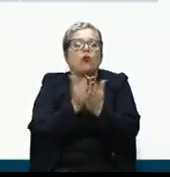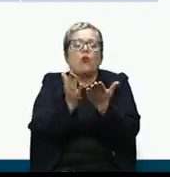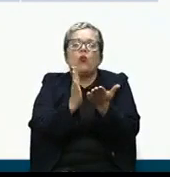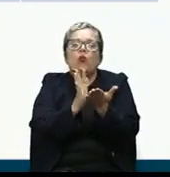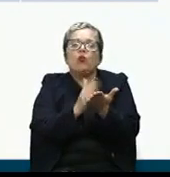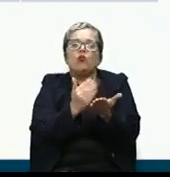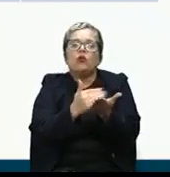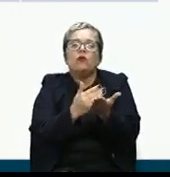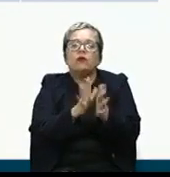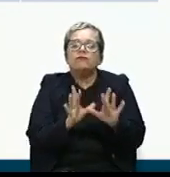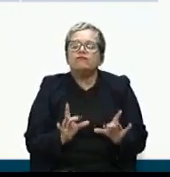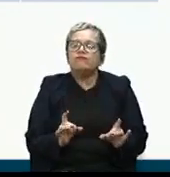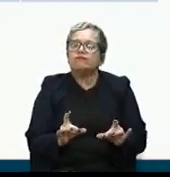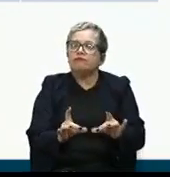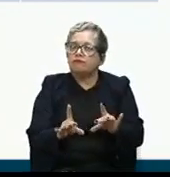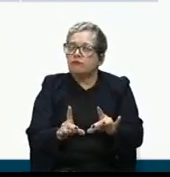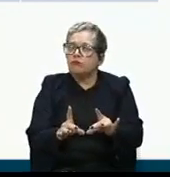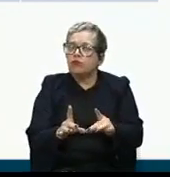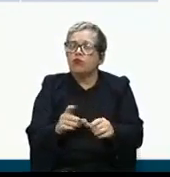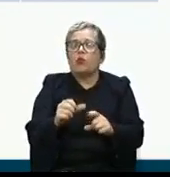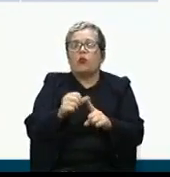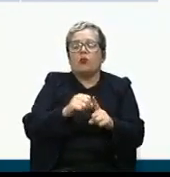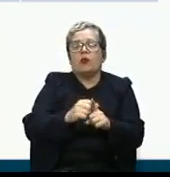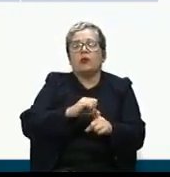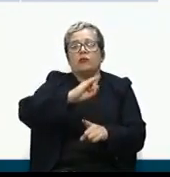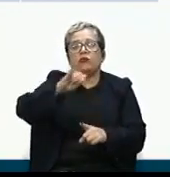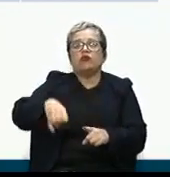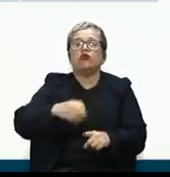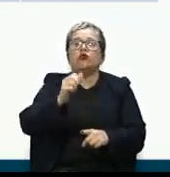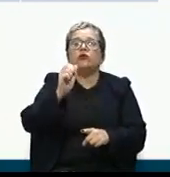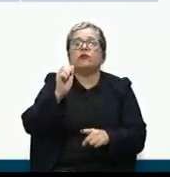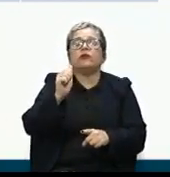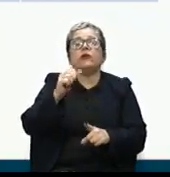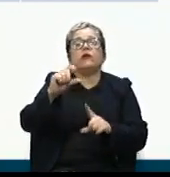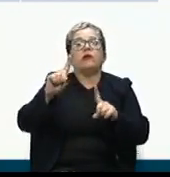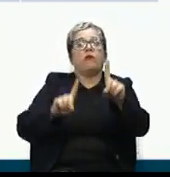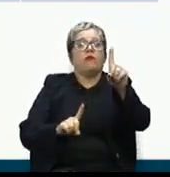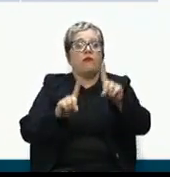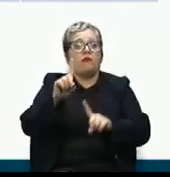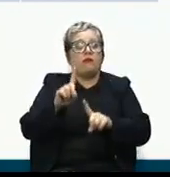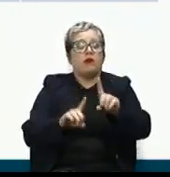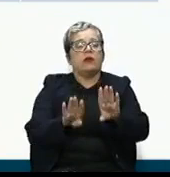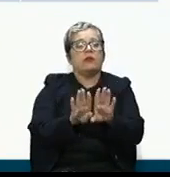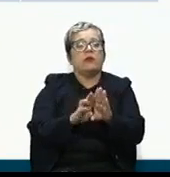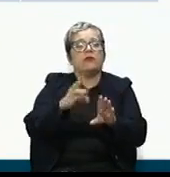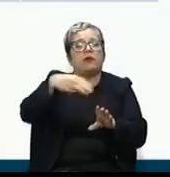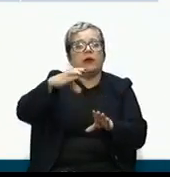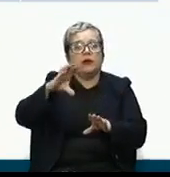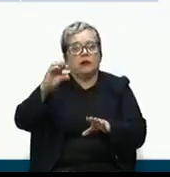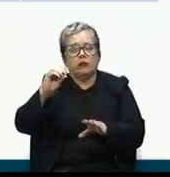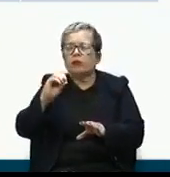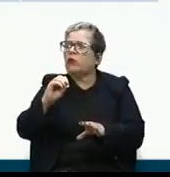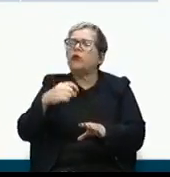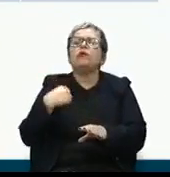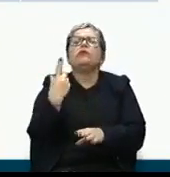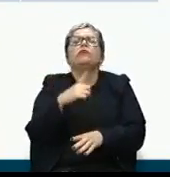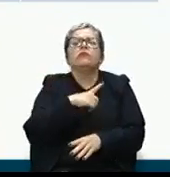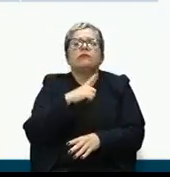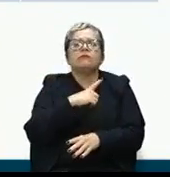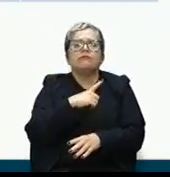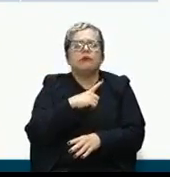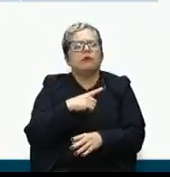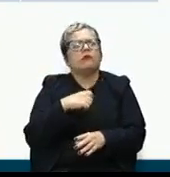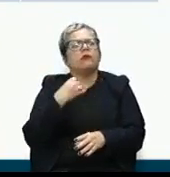livros que foram vendidos no mês de janeiro, fevereiro e março. E o que nós temos? Então, se